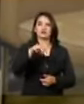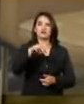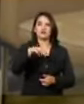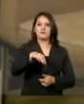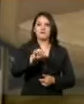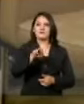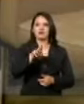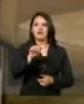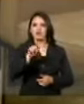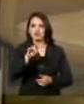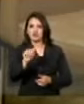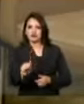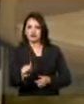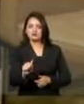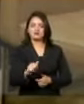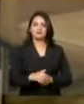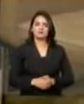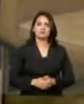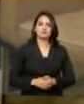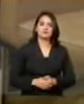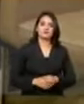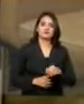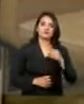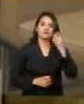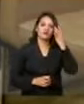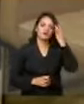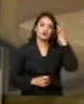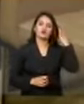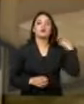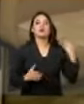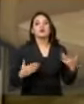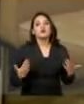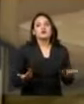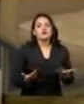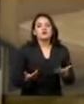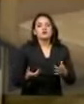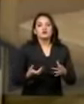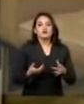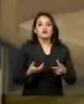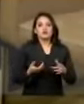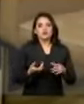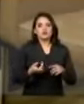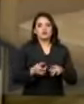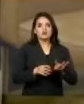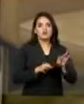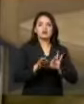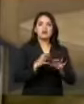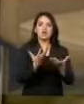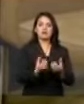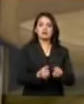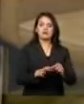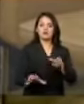As comissões temáticas e de sistematização aceitam emendas propostas por